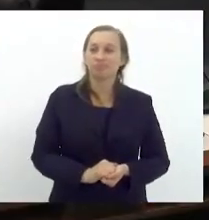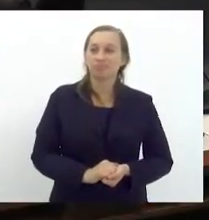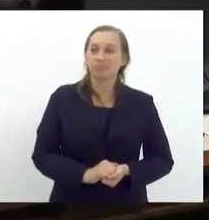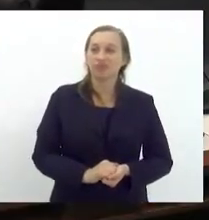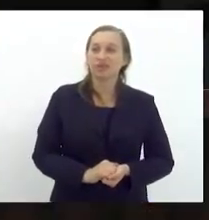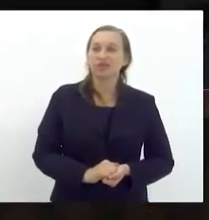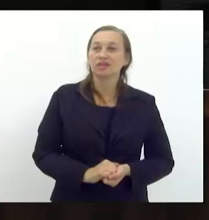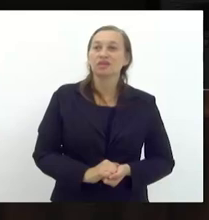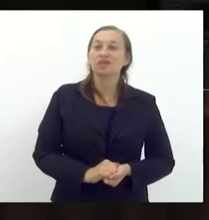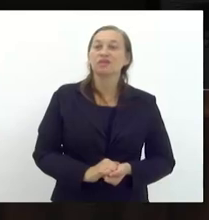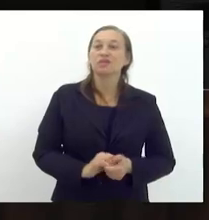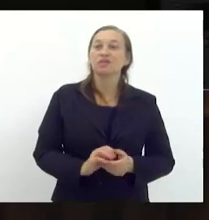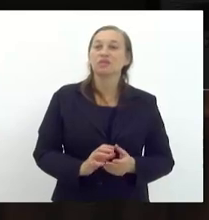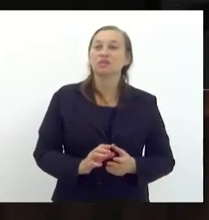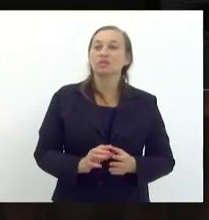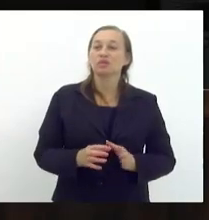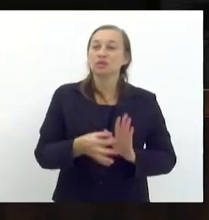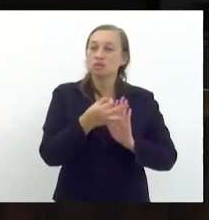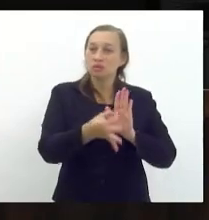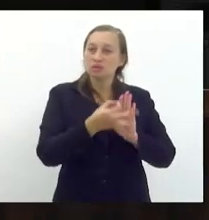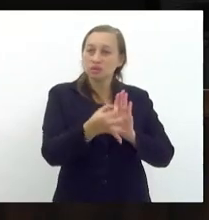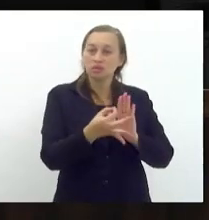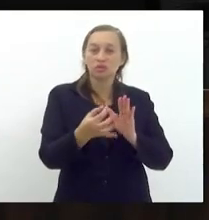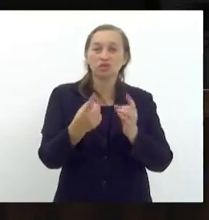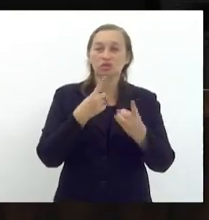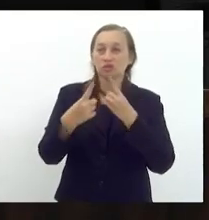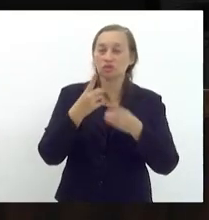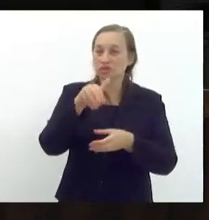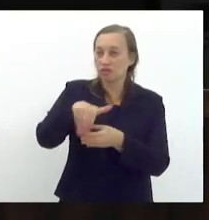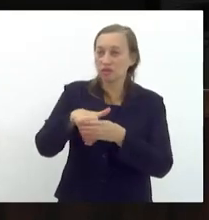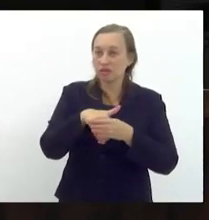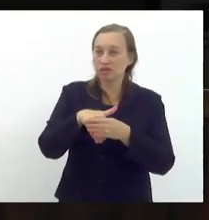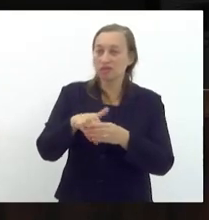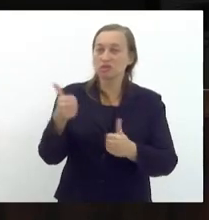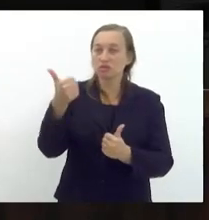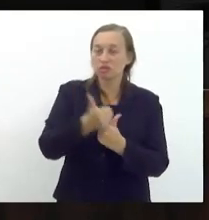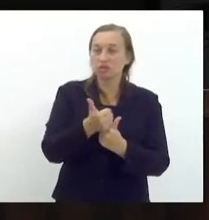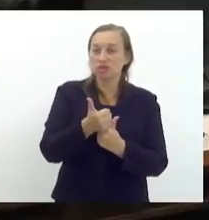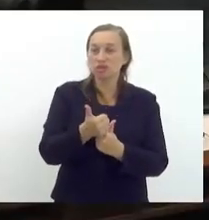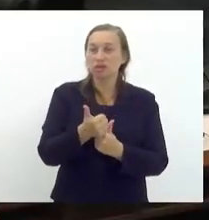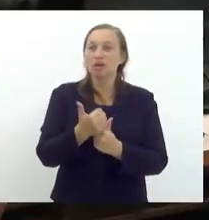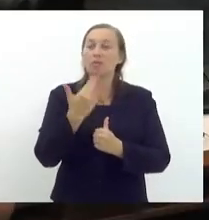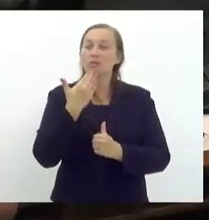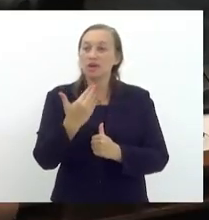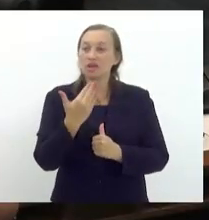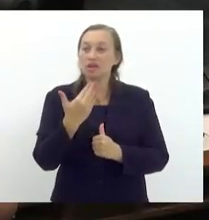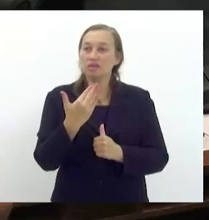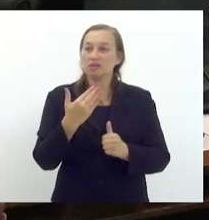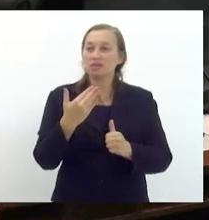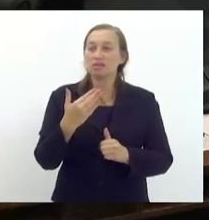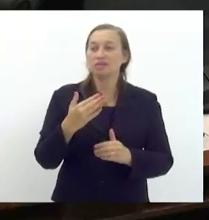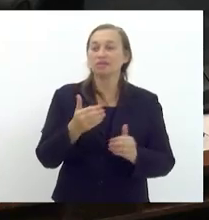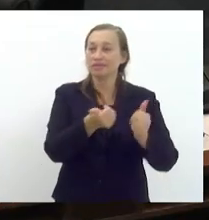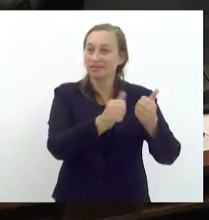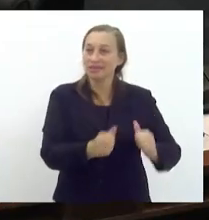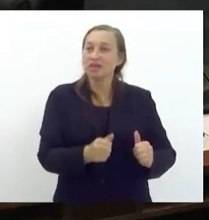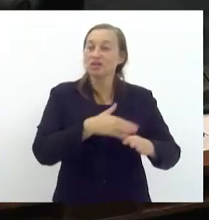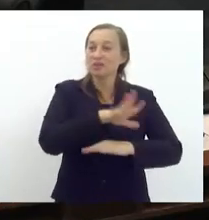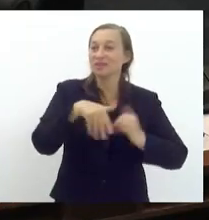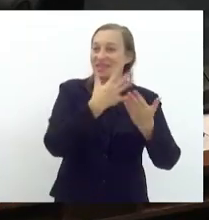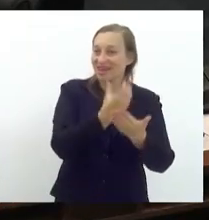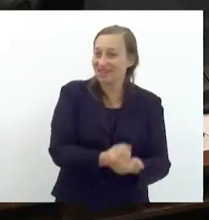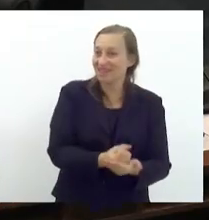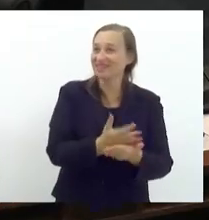com os pareceres emitidos em votação substitutivo senhores que aprovam permaneça Como estão